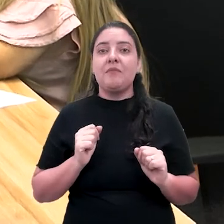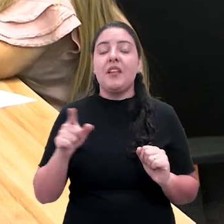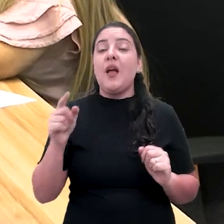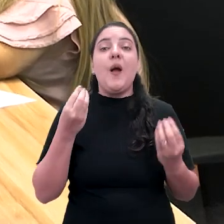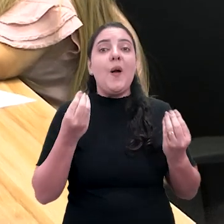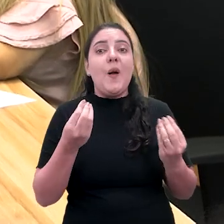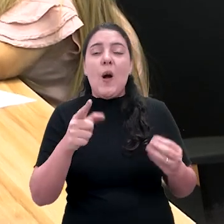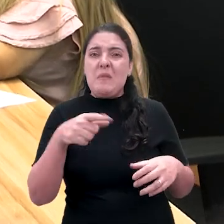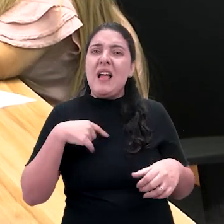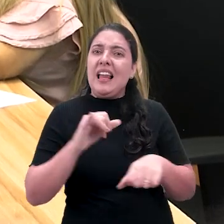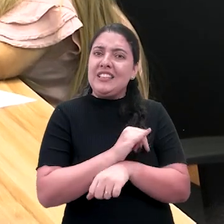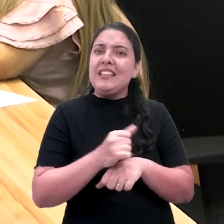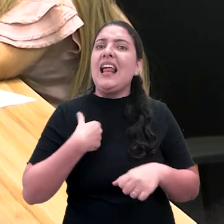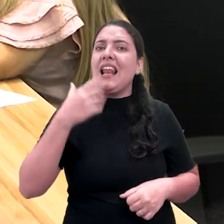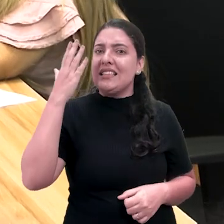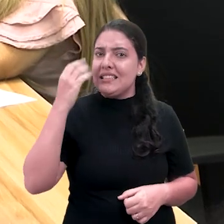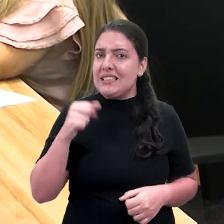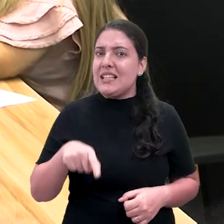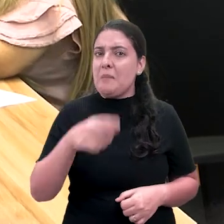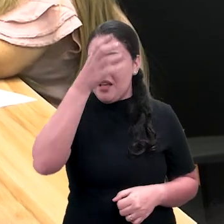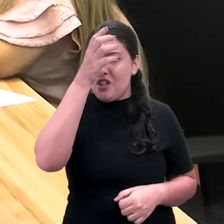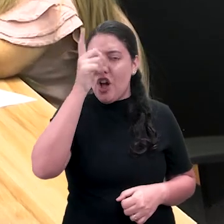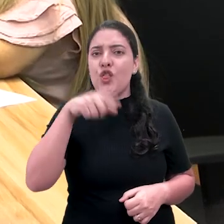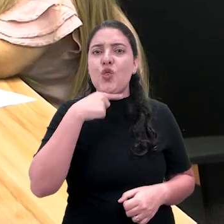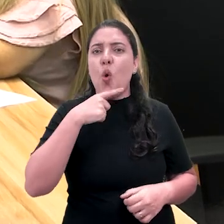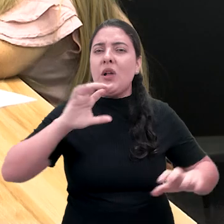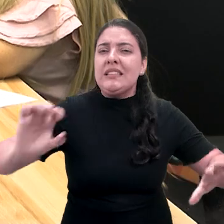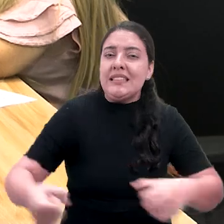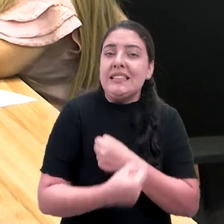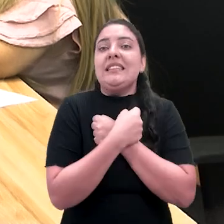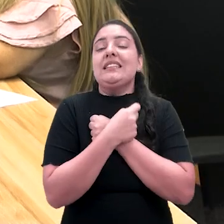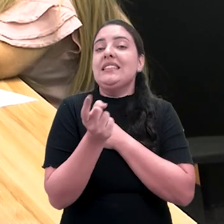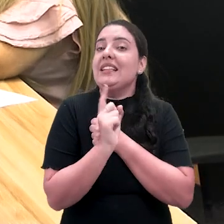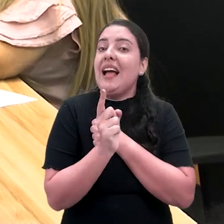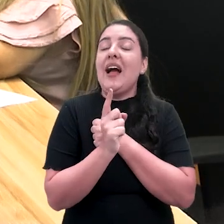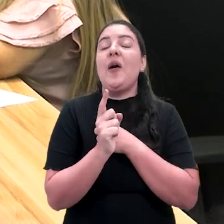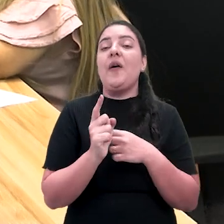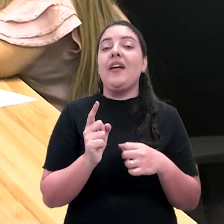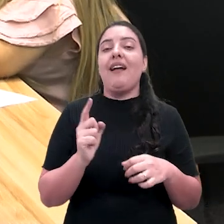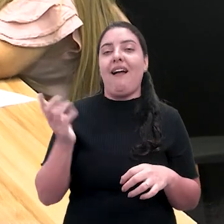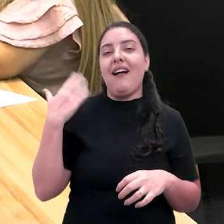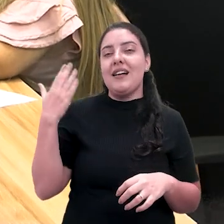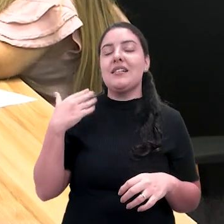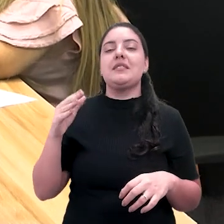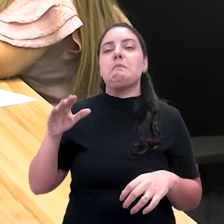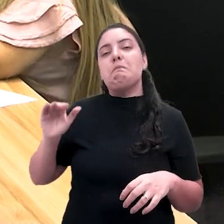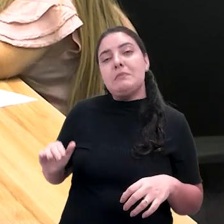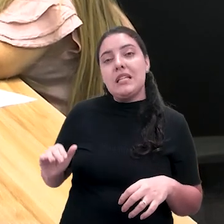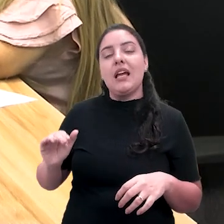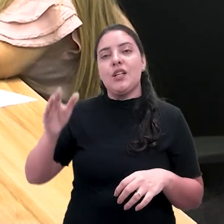impressionado. Como é que pode que ela entender que a tia dela não consegue segurar ela? Às vezes ela era pequenininha, ou meus outros